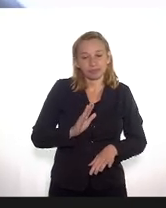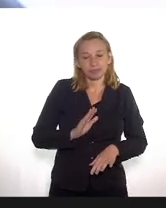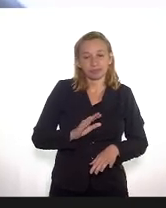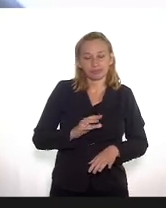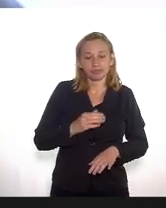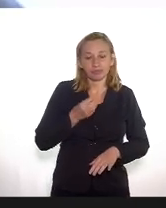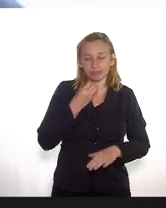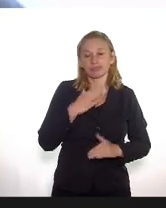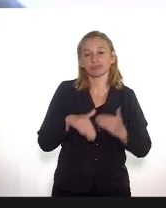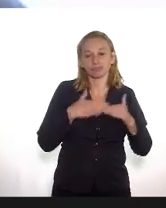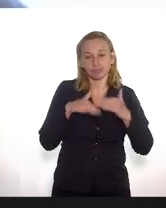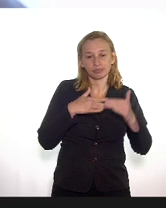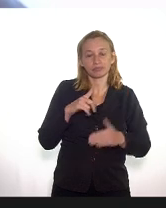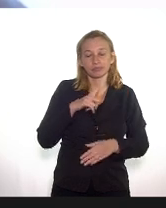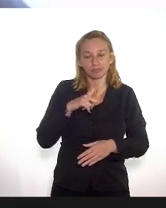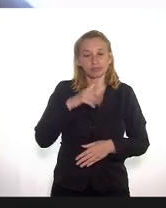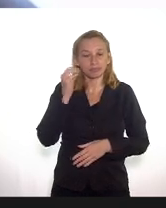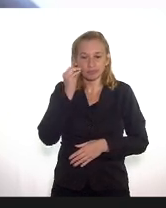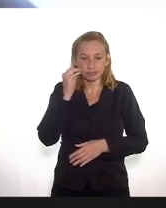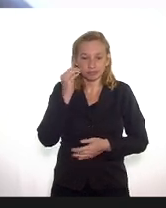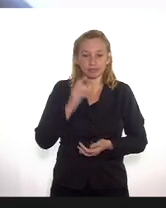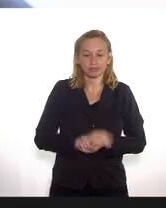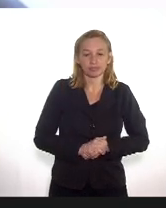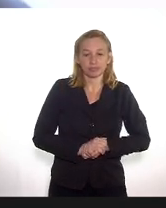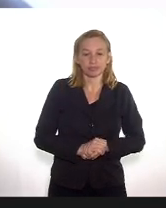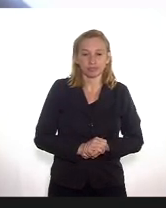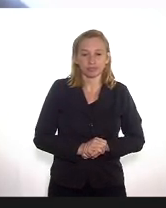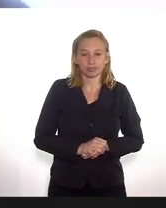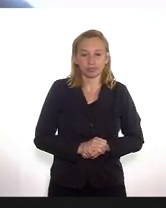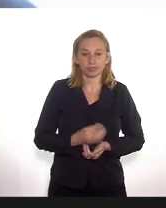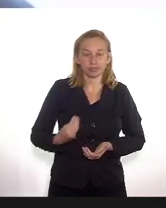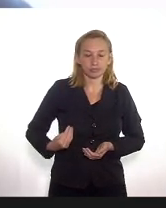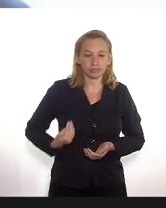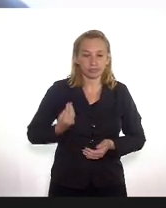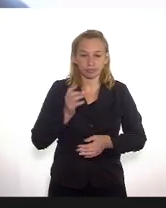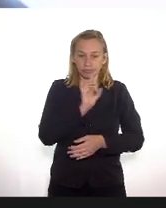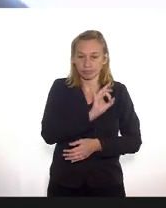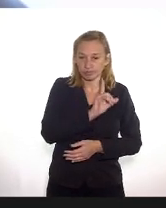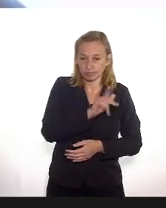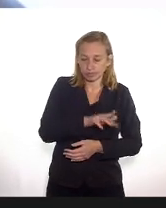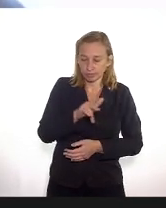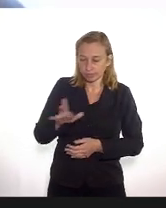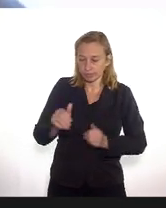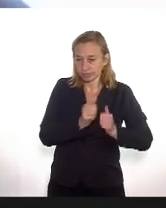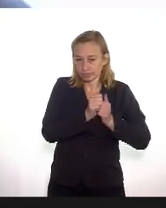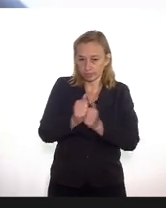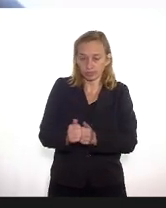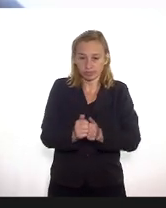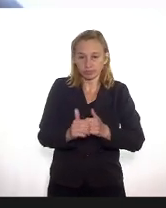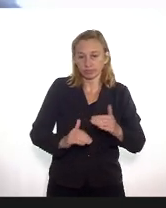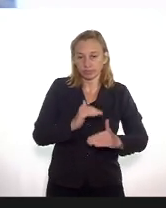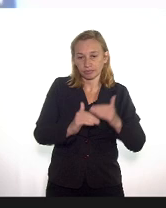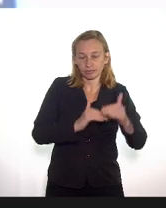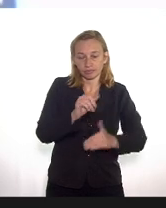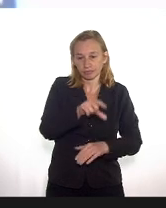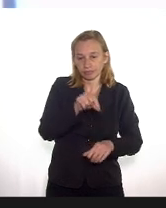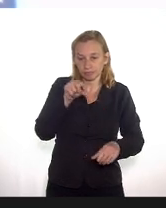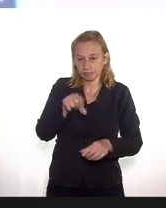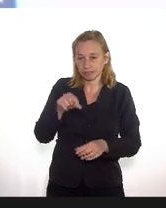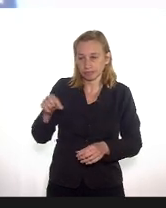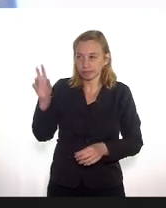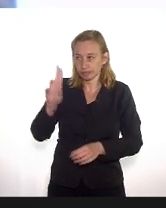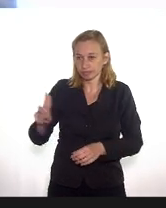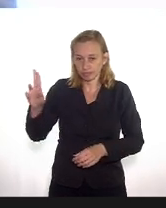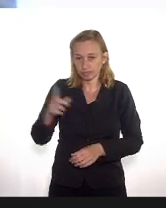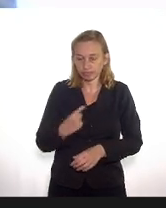gente tem a oportunidade de ter a participação dos diferentes segmentos nos processos decisórios da nossa